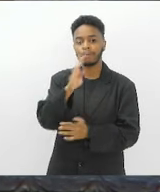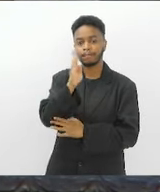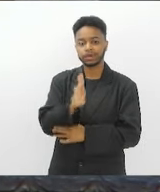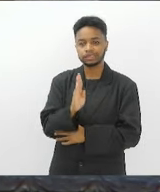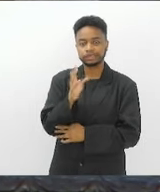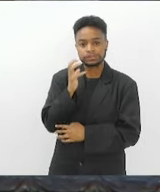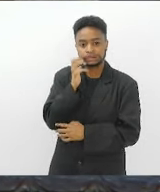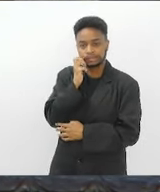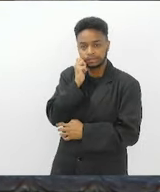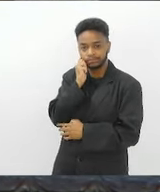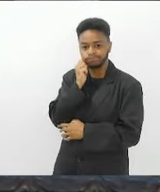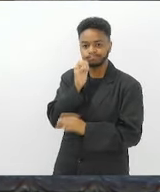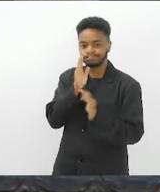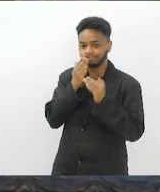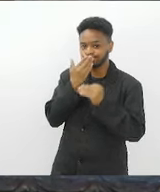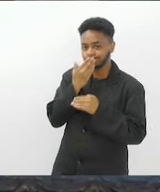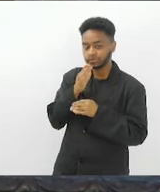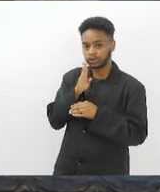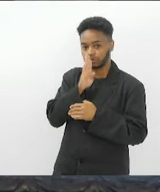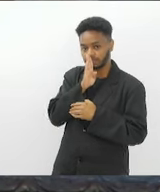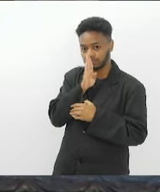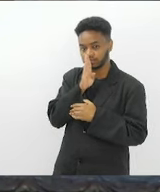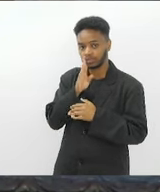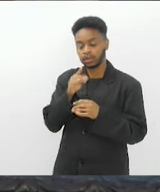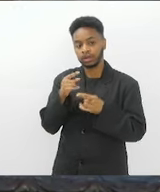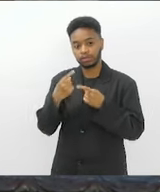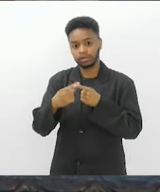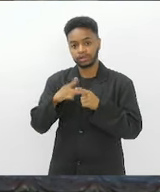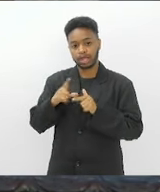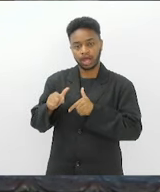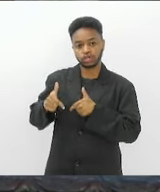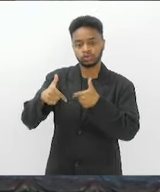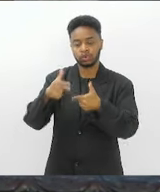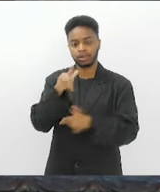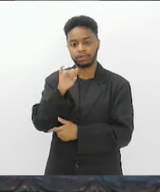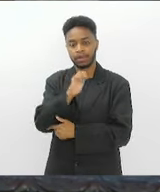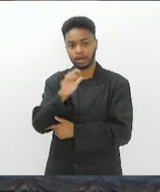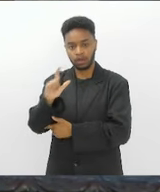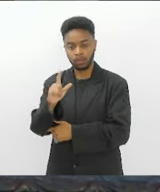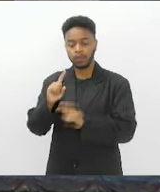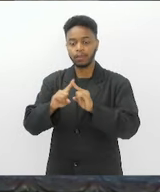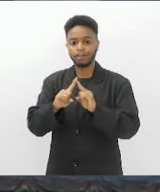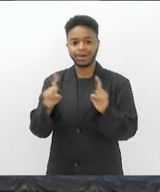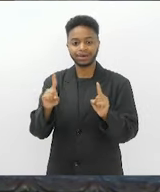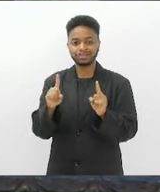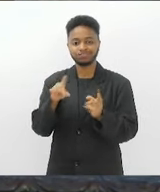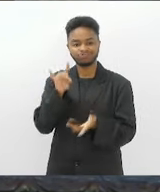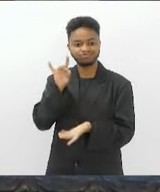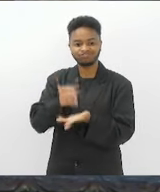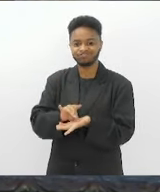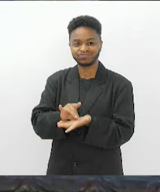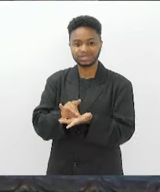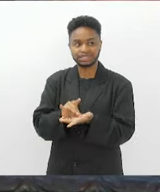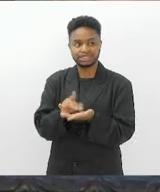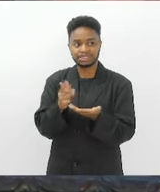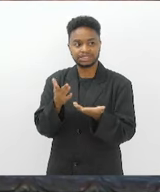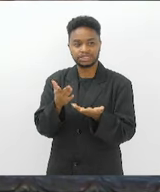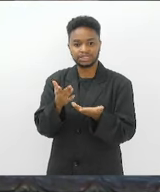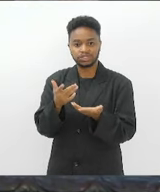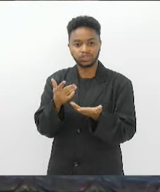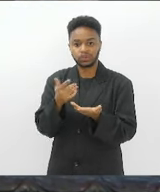acanhada, né? É lógico, uma atitude liberal do Jornal do Brasil, mas não foi tão